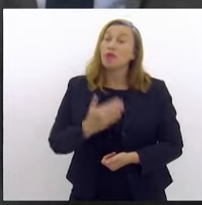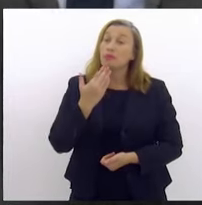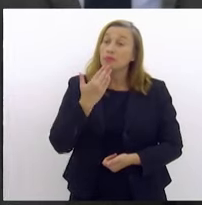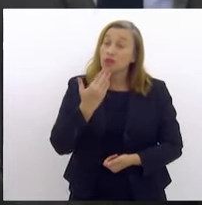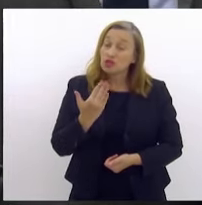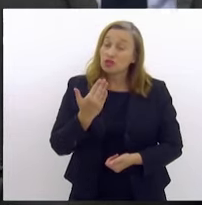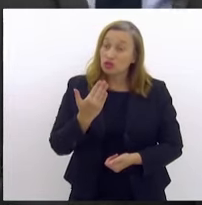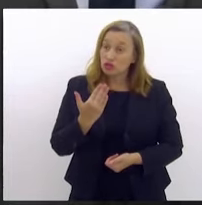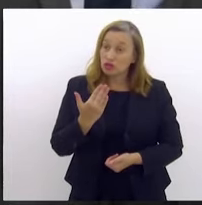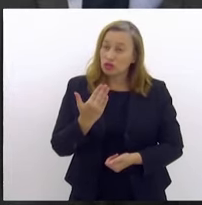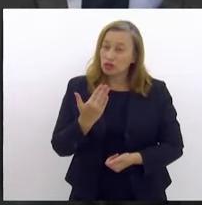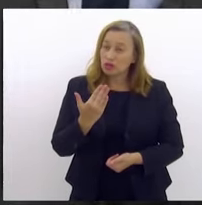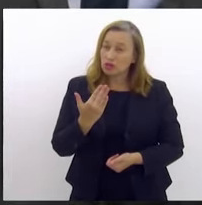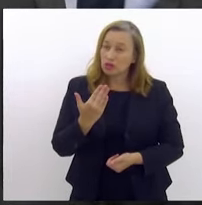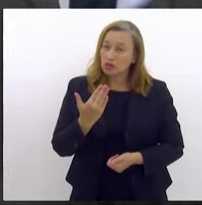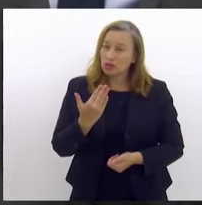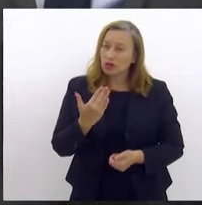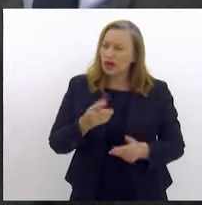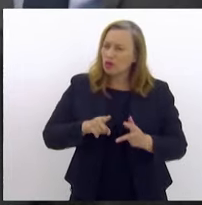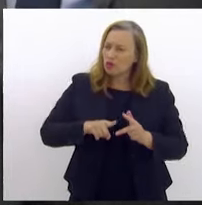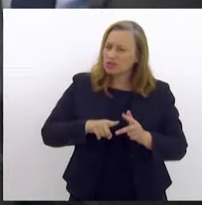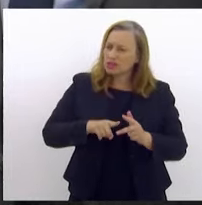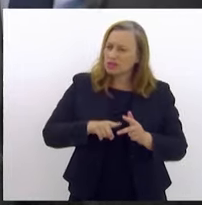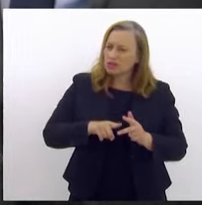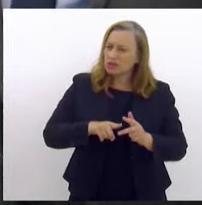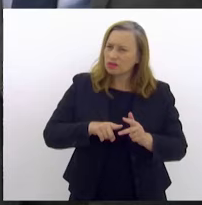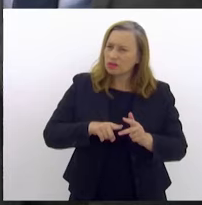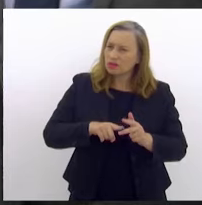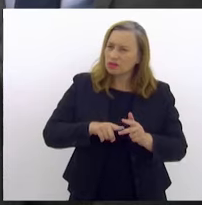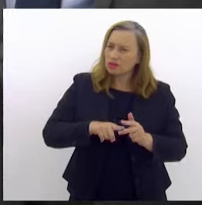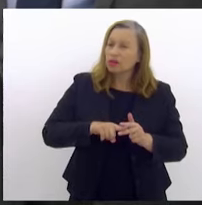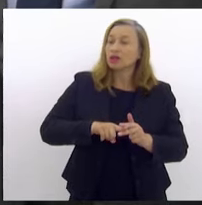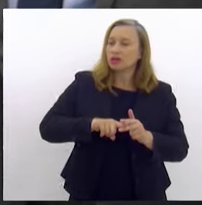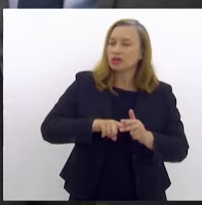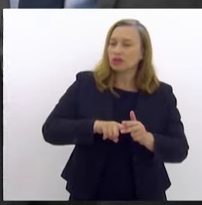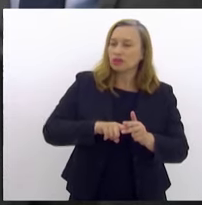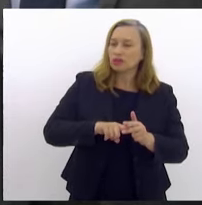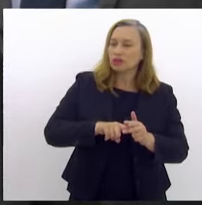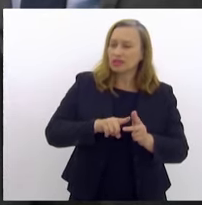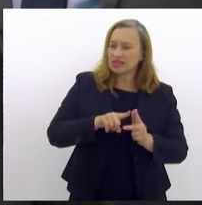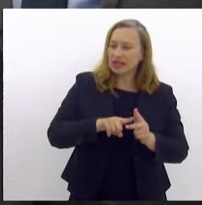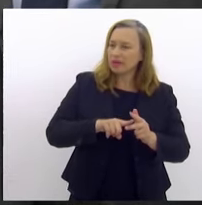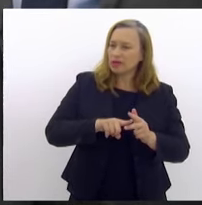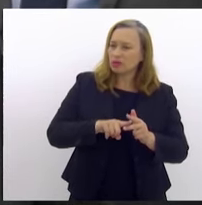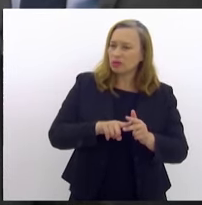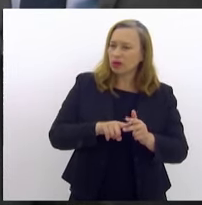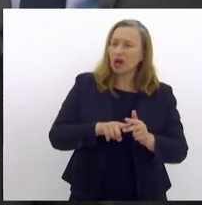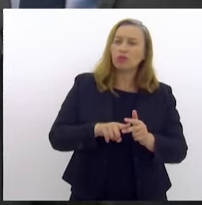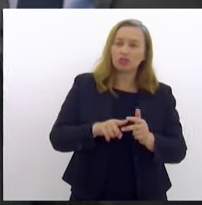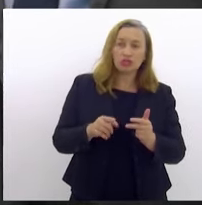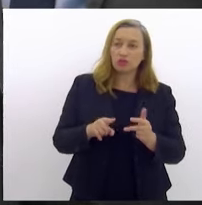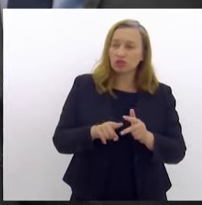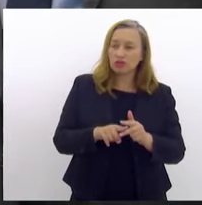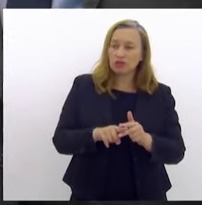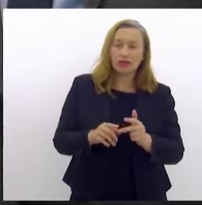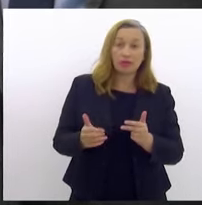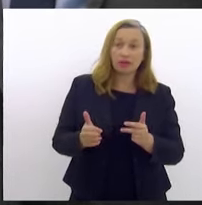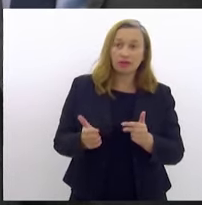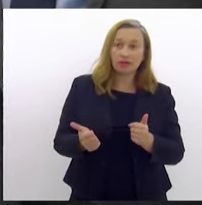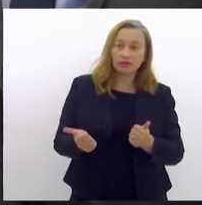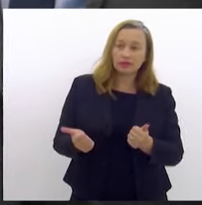revogação de uma lei, porque um decreto-lei foi recepcionado no nosso ordenamento